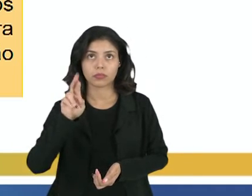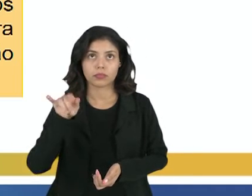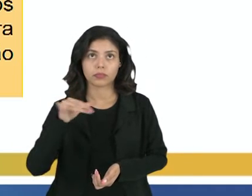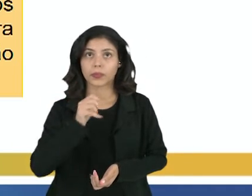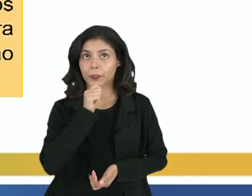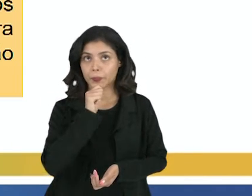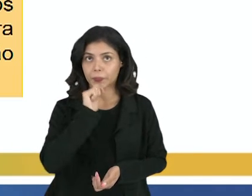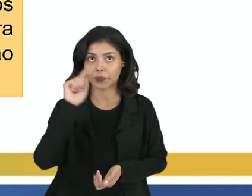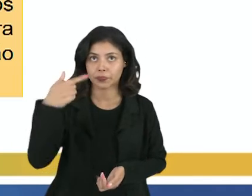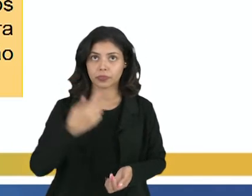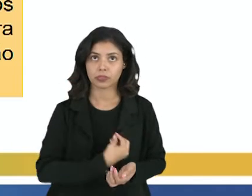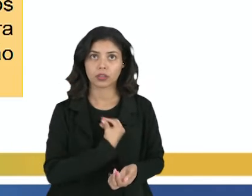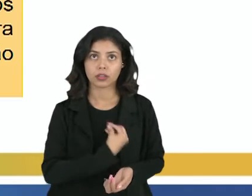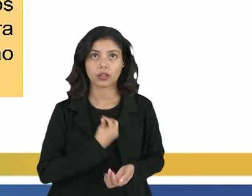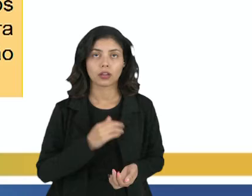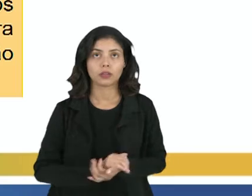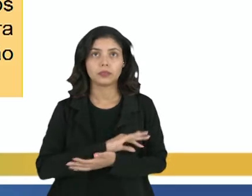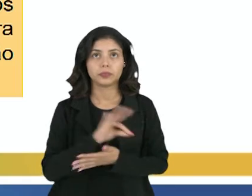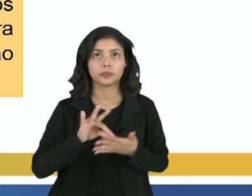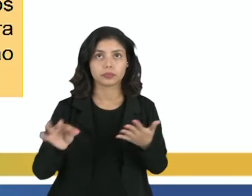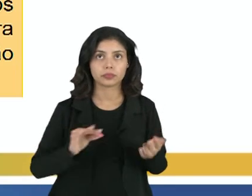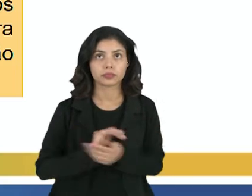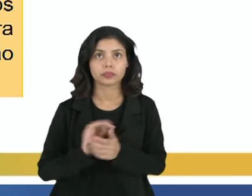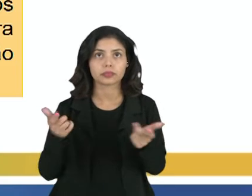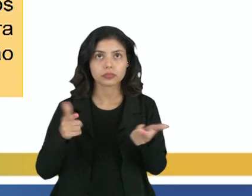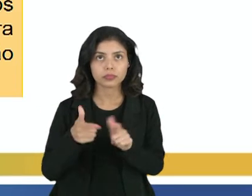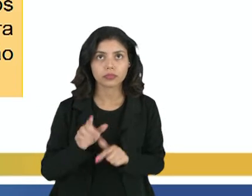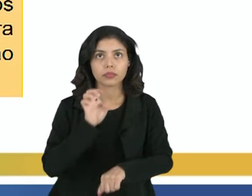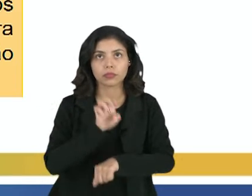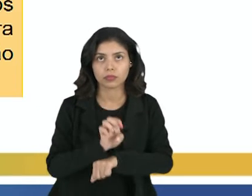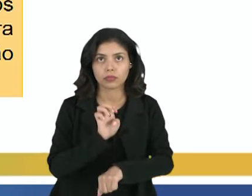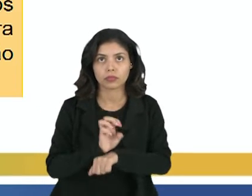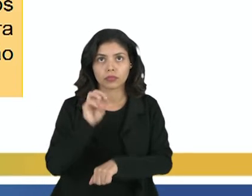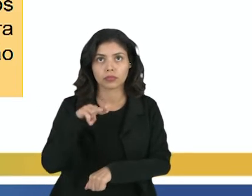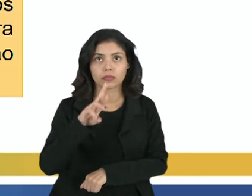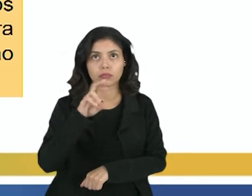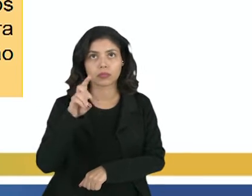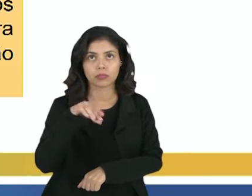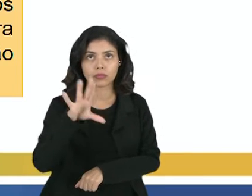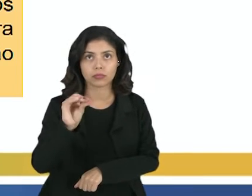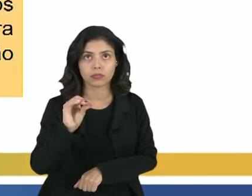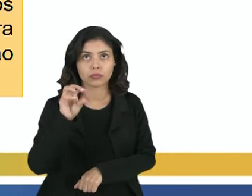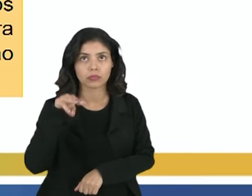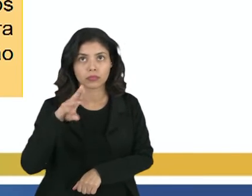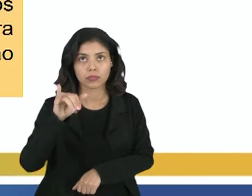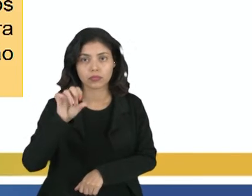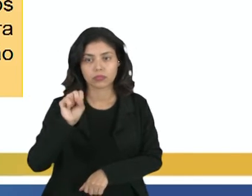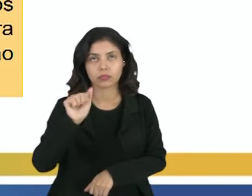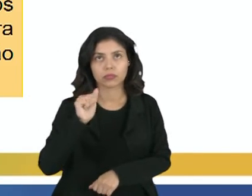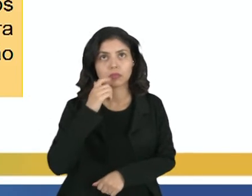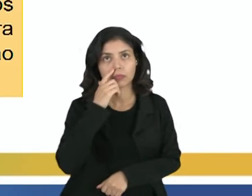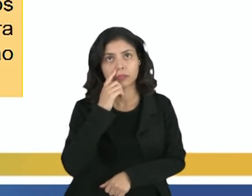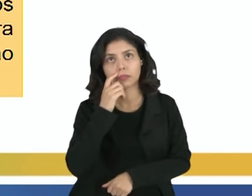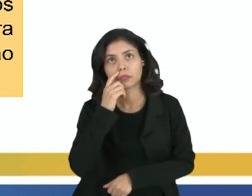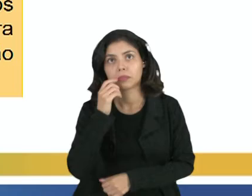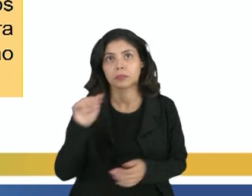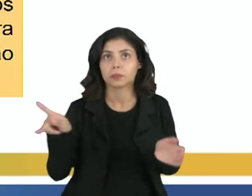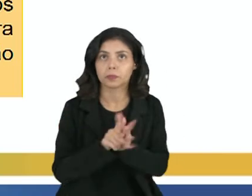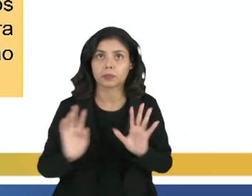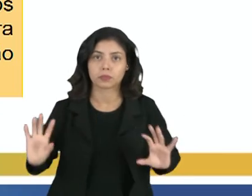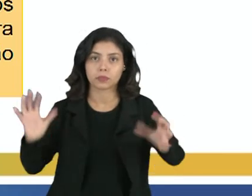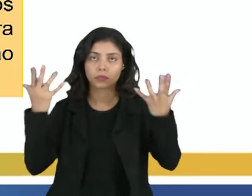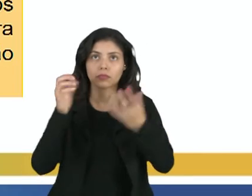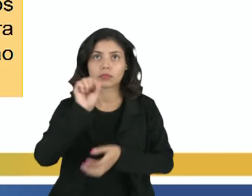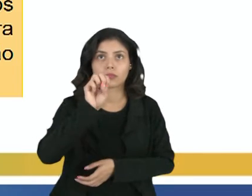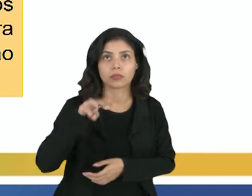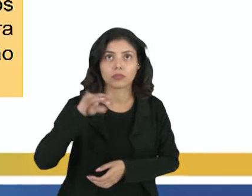Além disso, tem presença desse tipo de bioma em pequenas partes dos estados do Maranhão e de Minas Gerais.